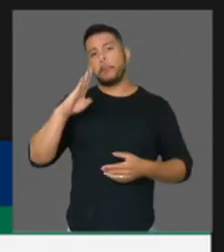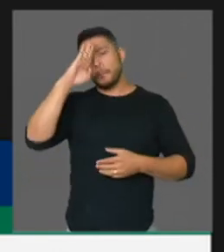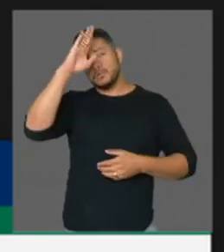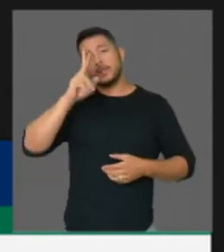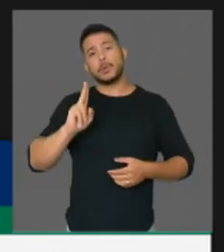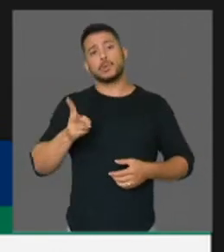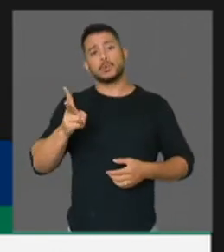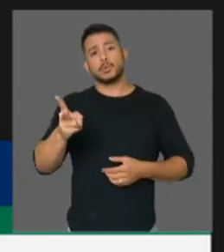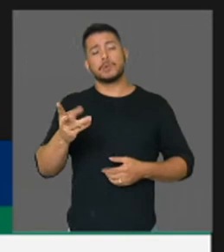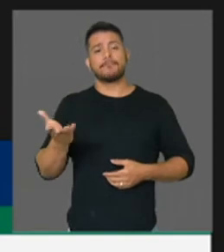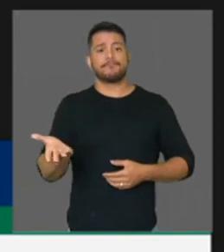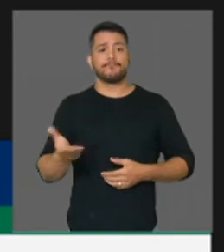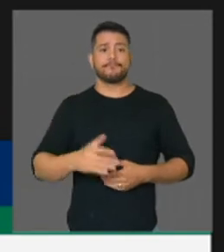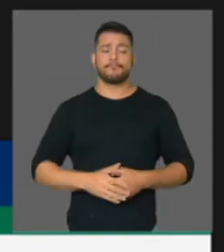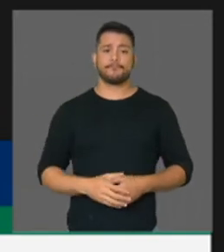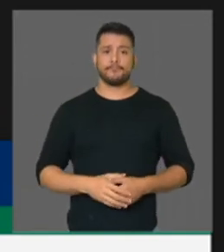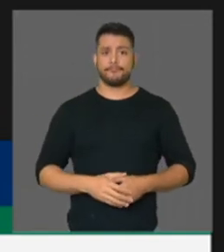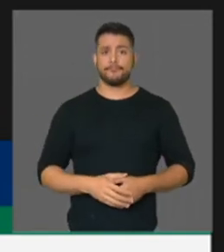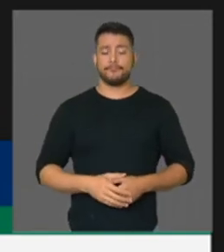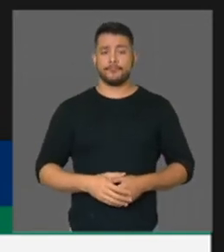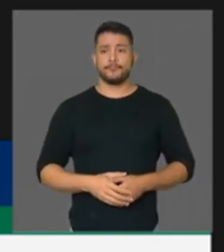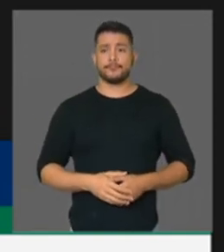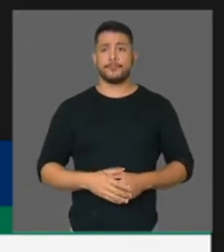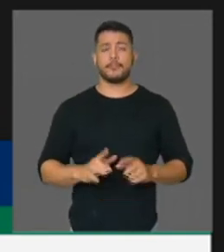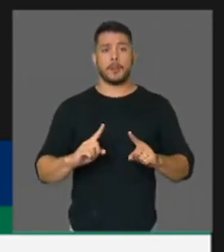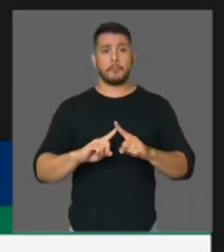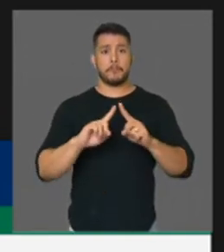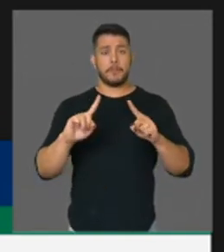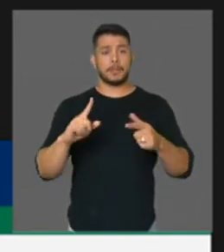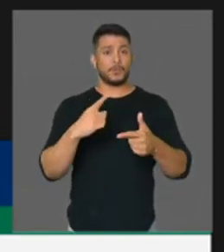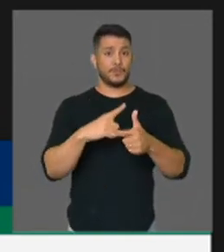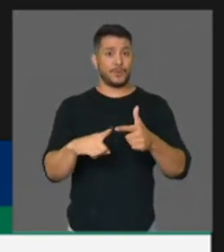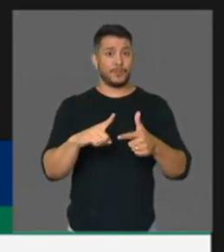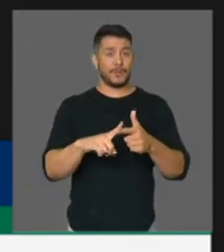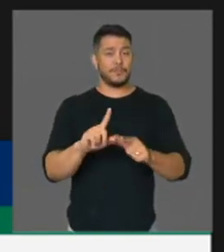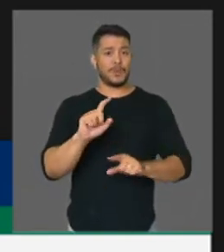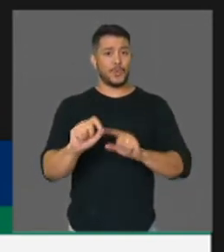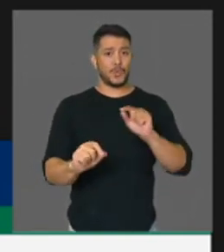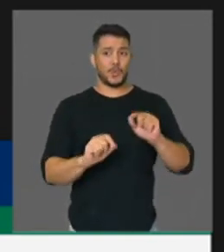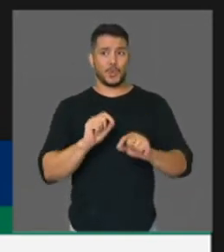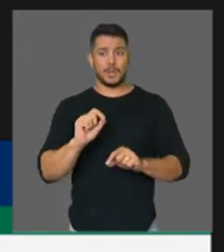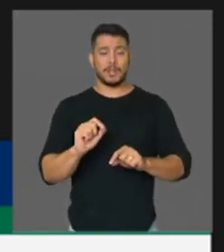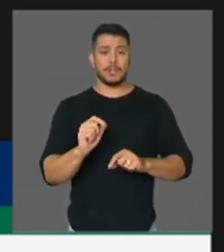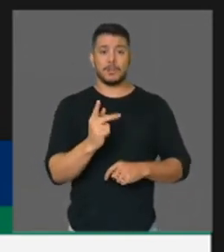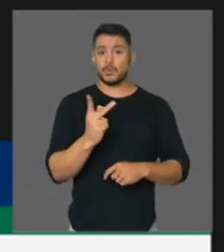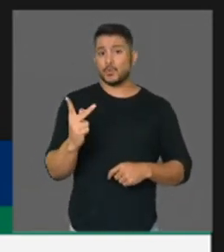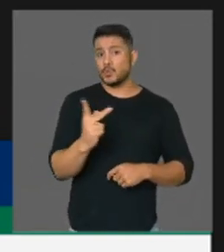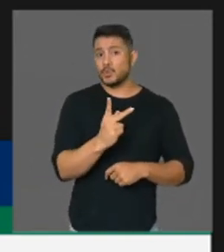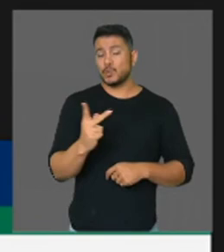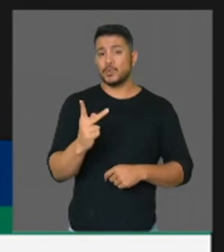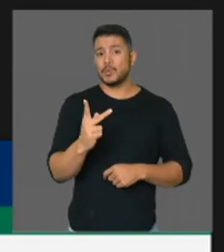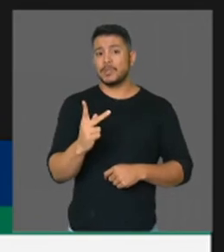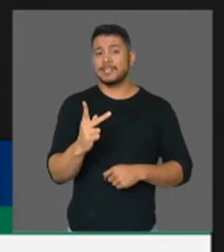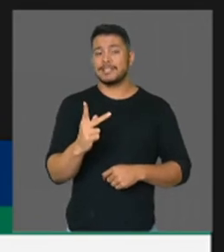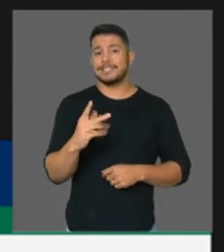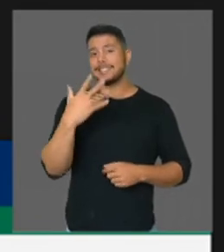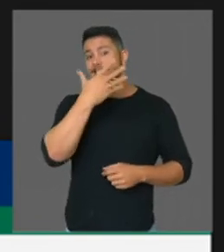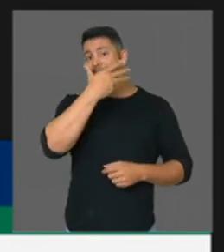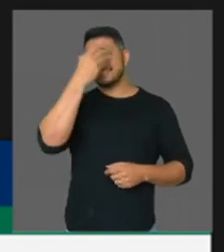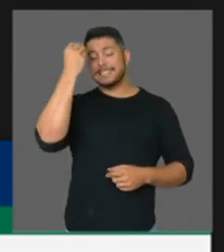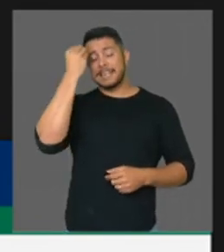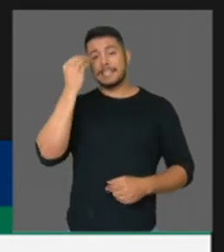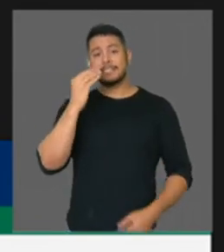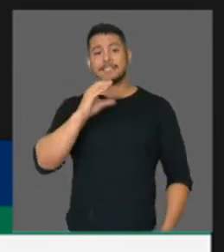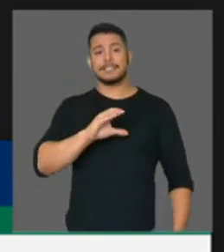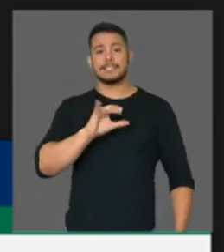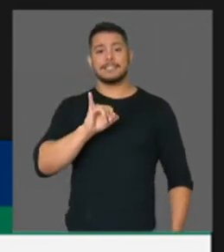presidente. O pesadelo dos dois é olhar no espelho e enxergar o Ciro. O pavor dos